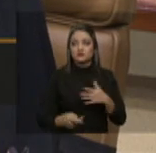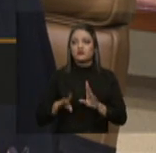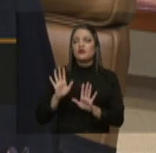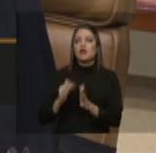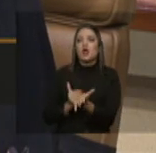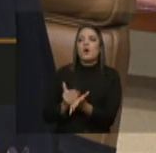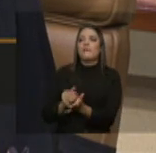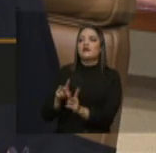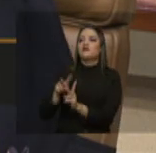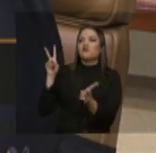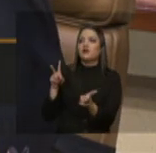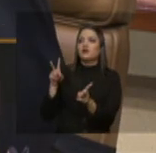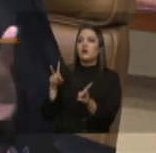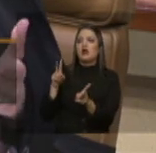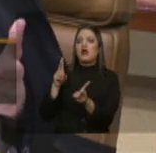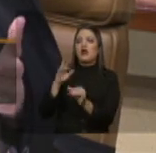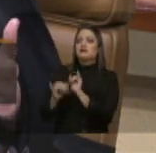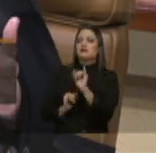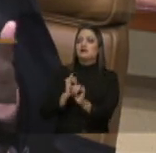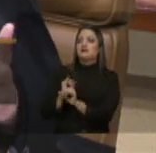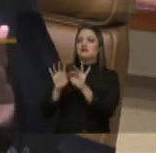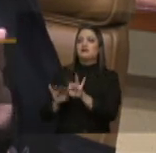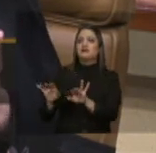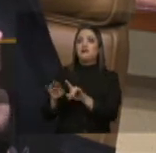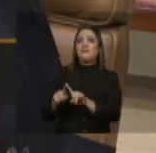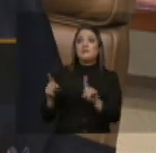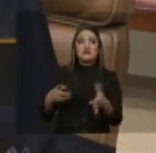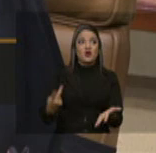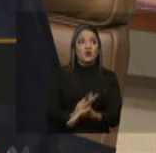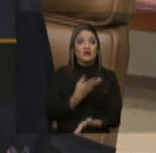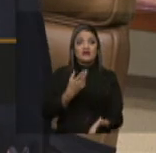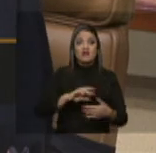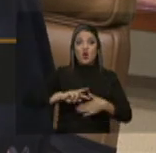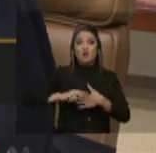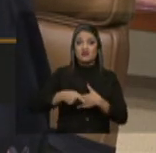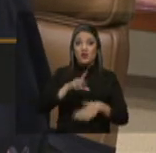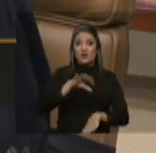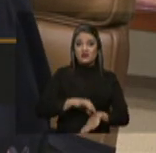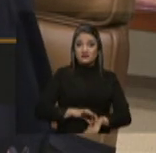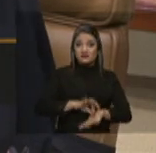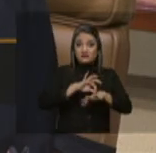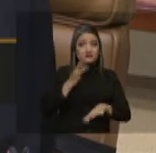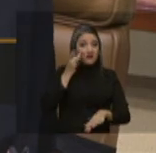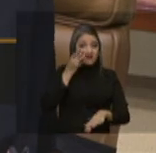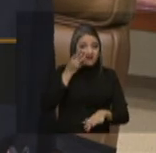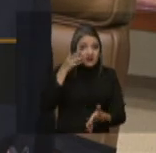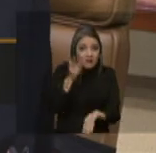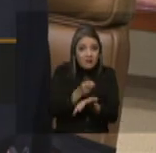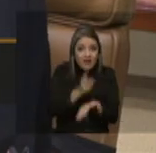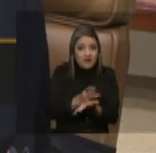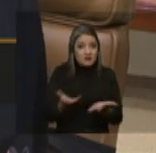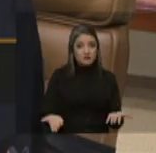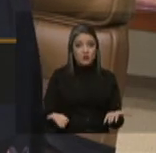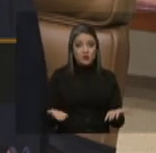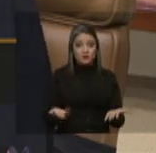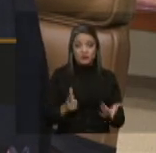pode fazer nada e pode deixar isso acontecer e não há nenhum controle sobre isso nós temos uma